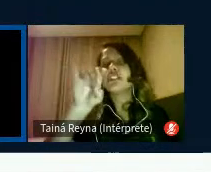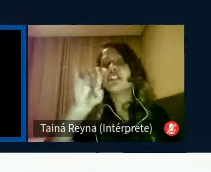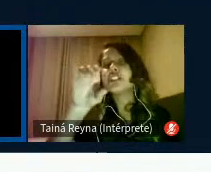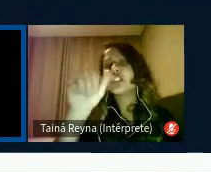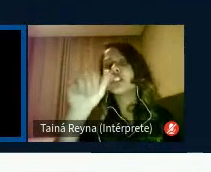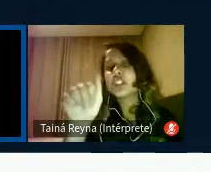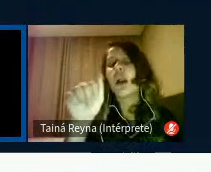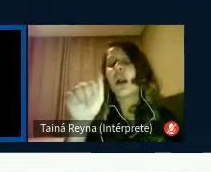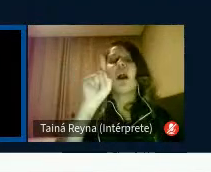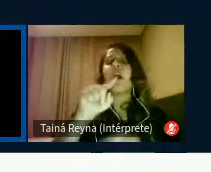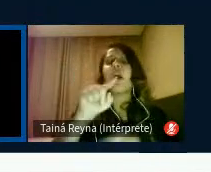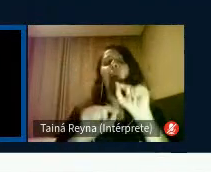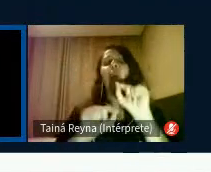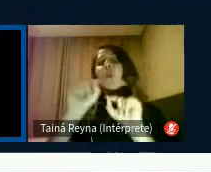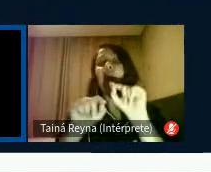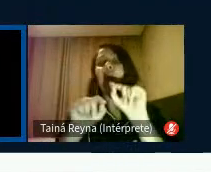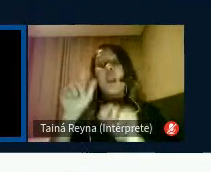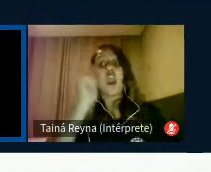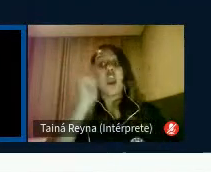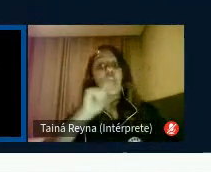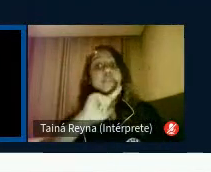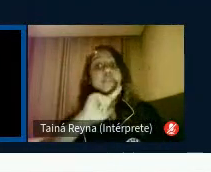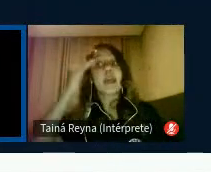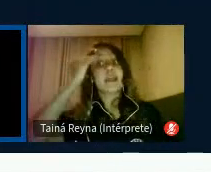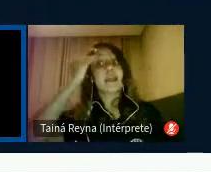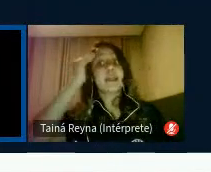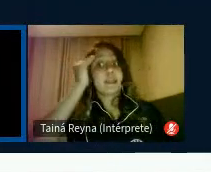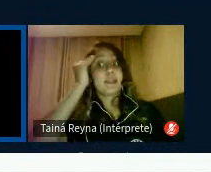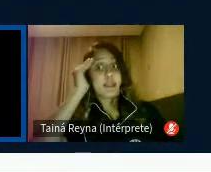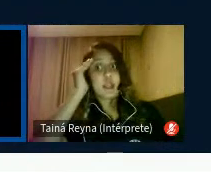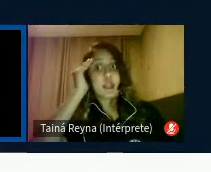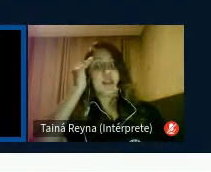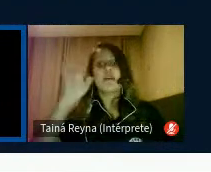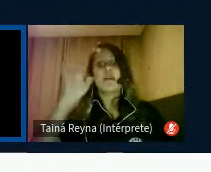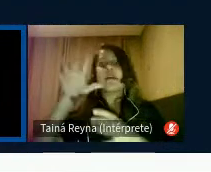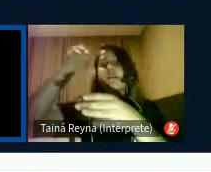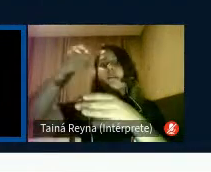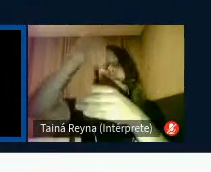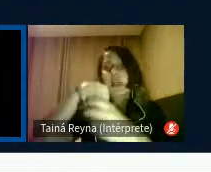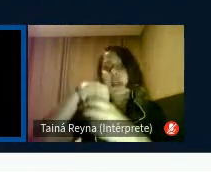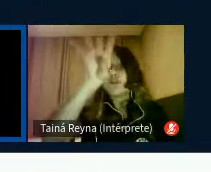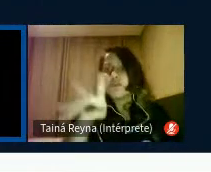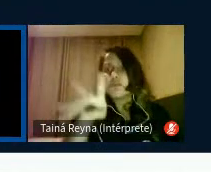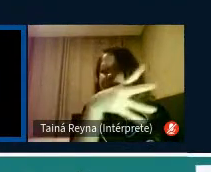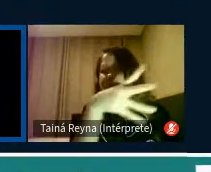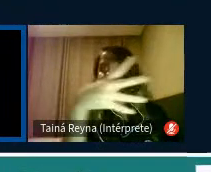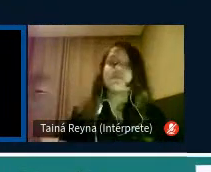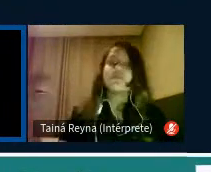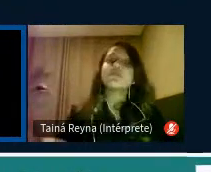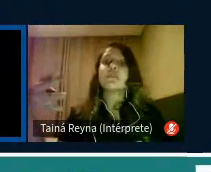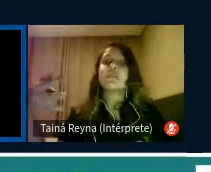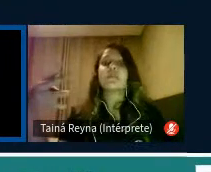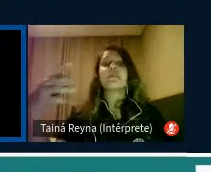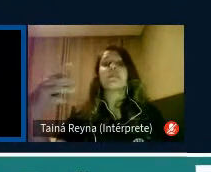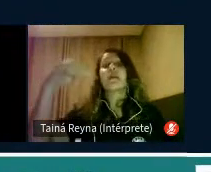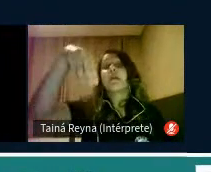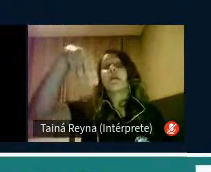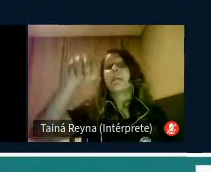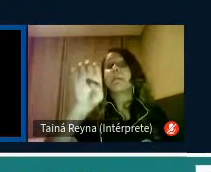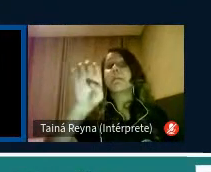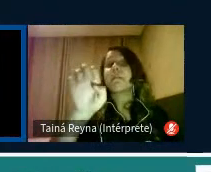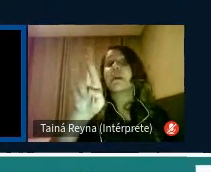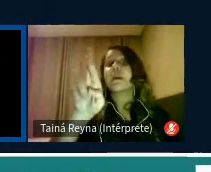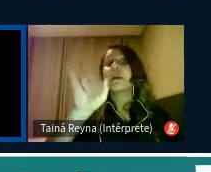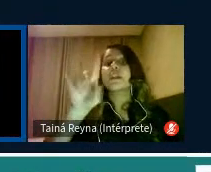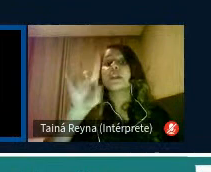entende o cartesiano, o sistema cartesiano da seguinte forma: o meridiano de Greenwich, que é esse